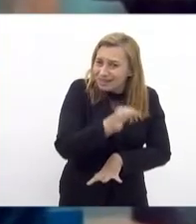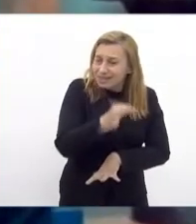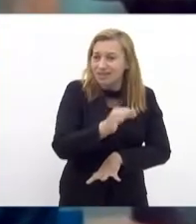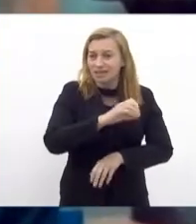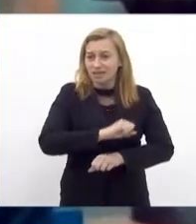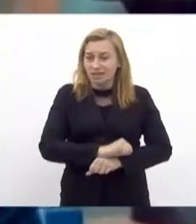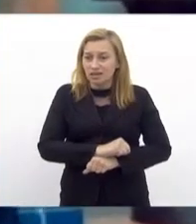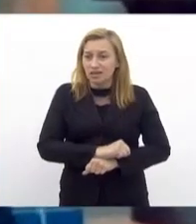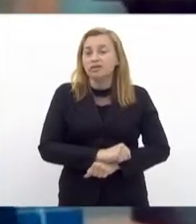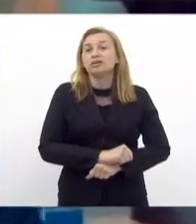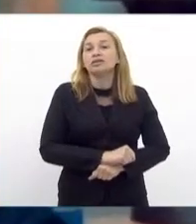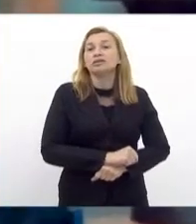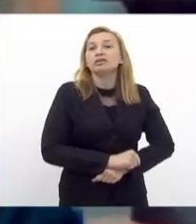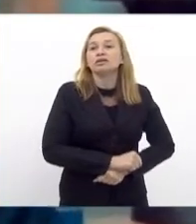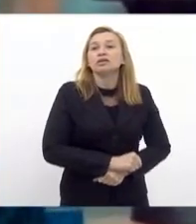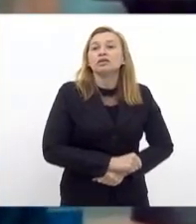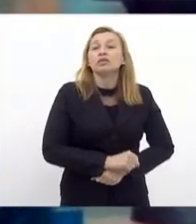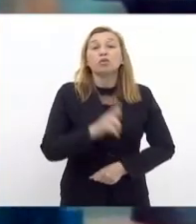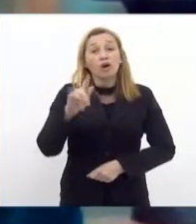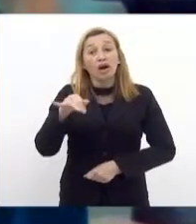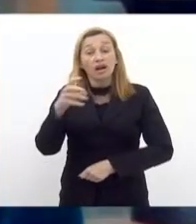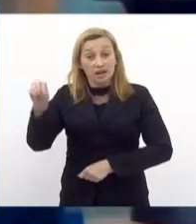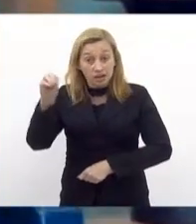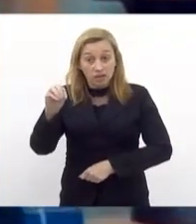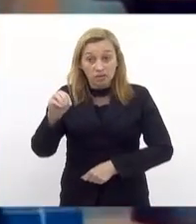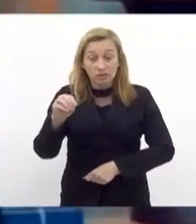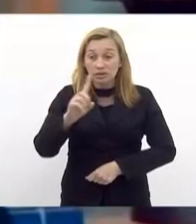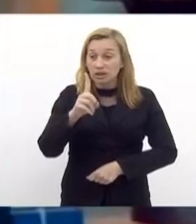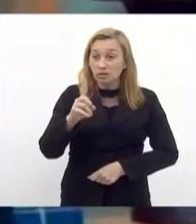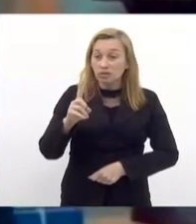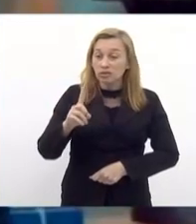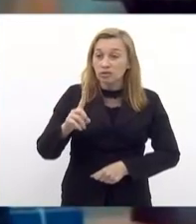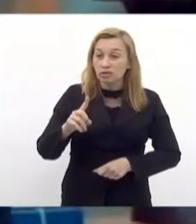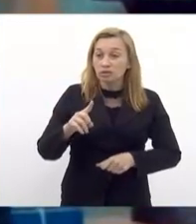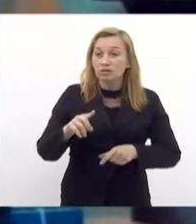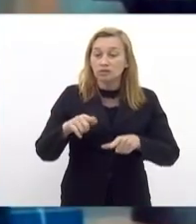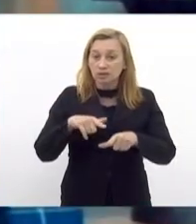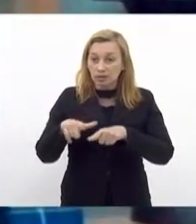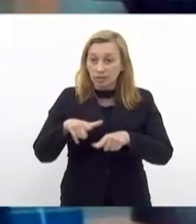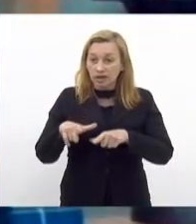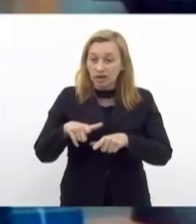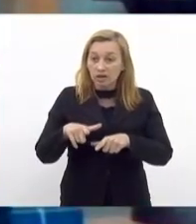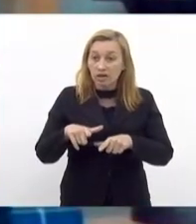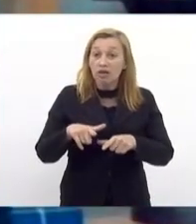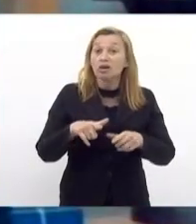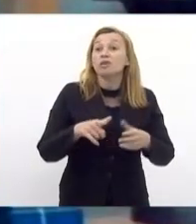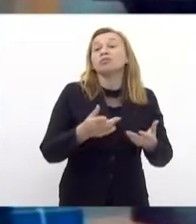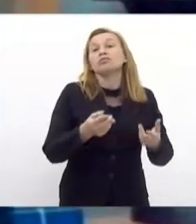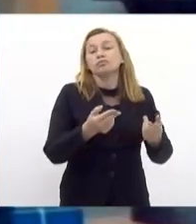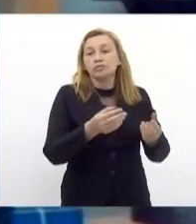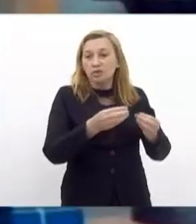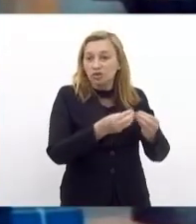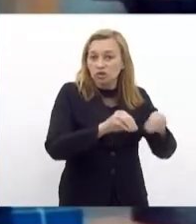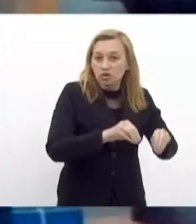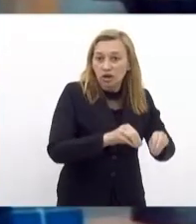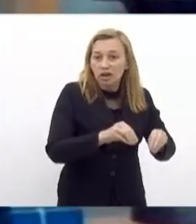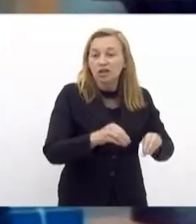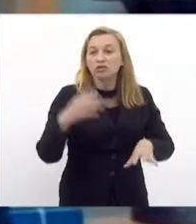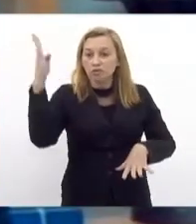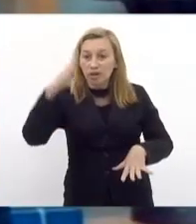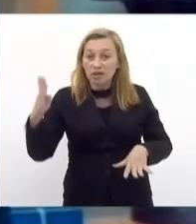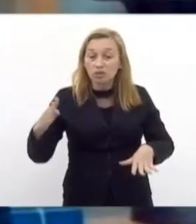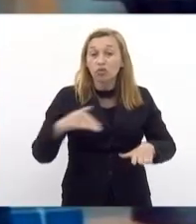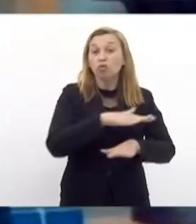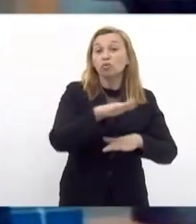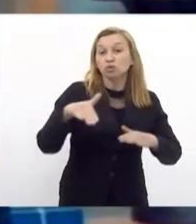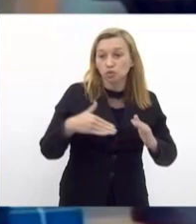cenário em que, efetivamente, o Galeão não operasse. Isso, as consequências para o Brasil como um todo seriam muito grandes,